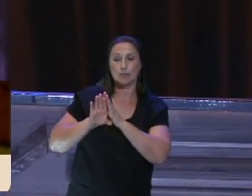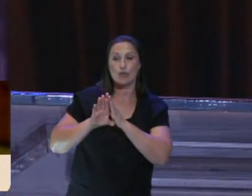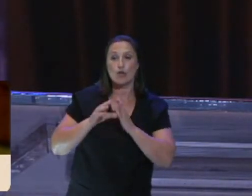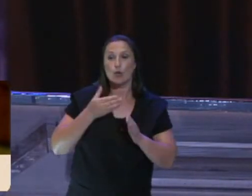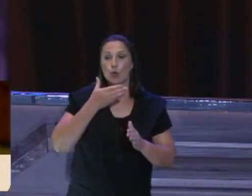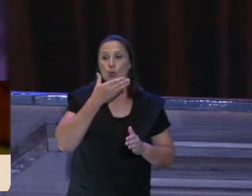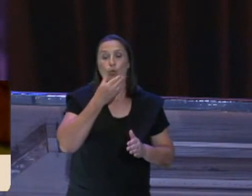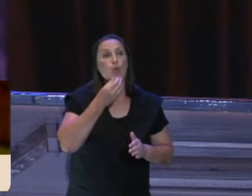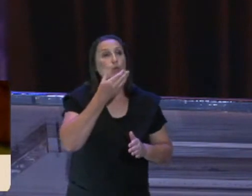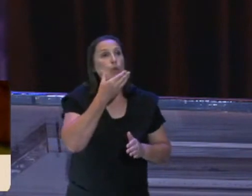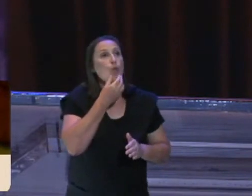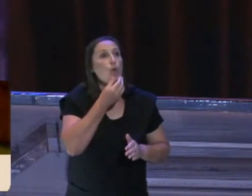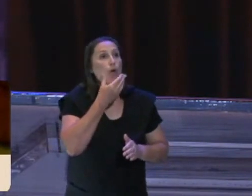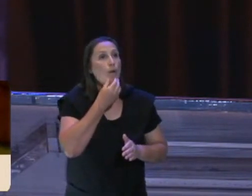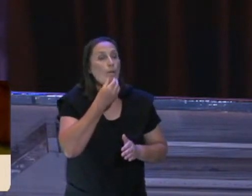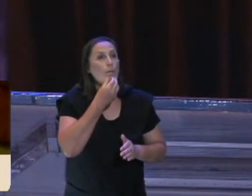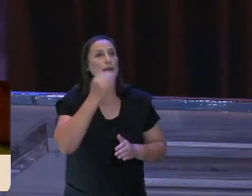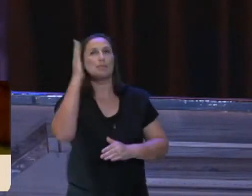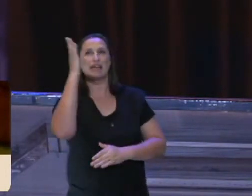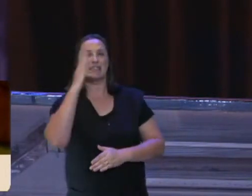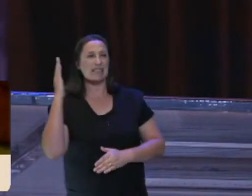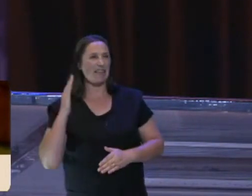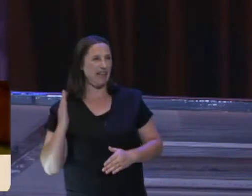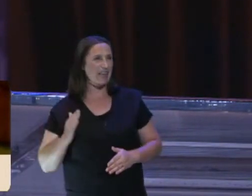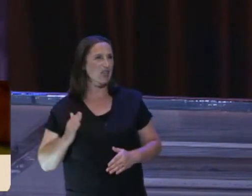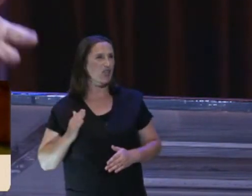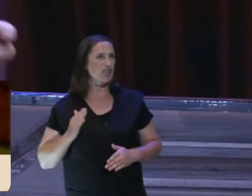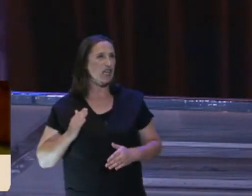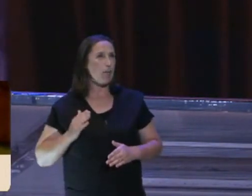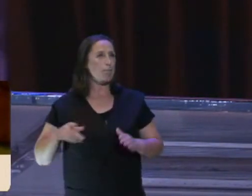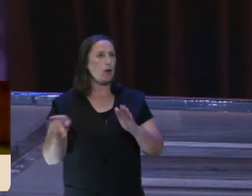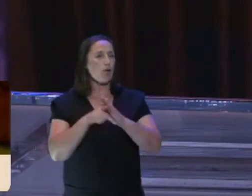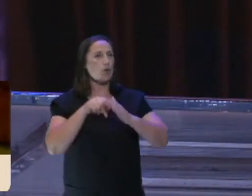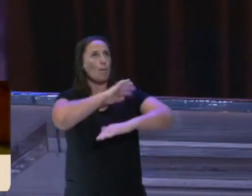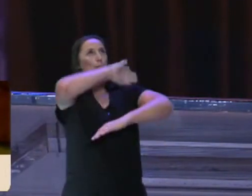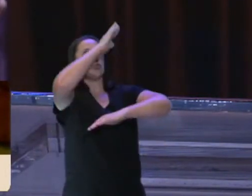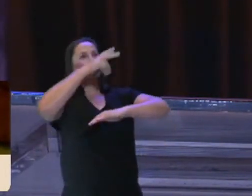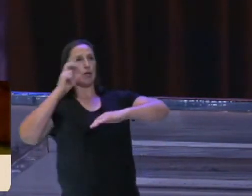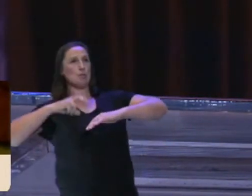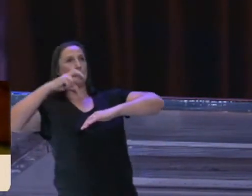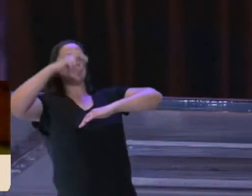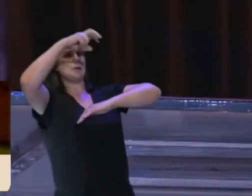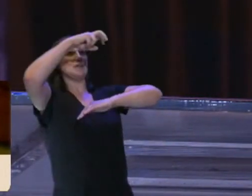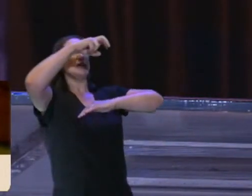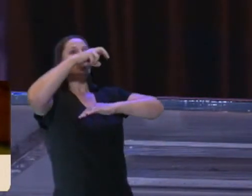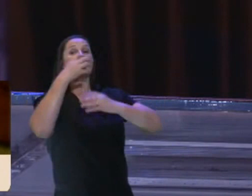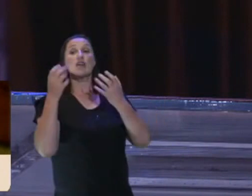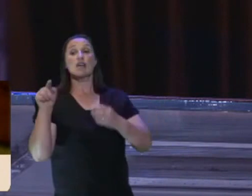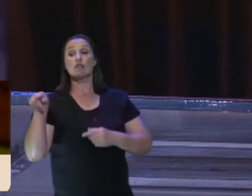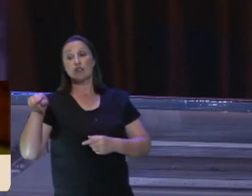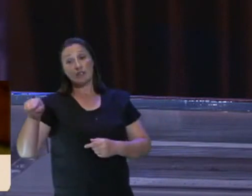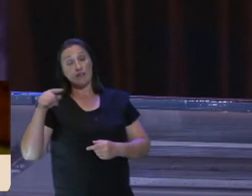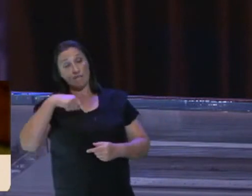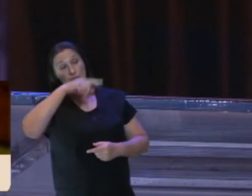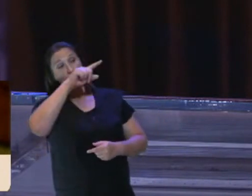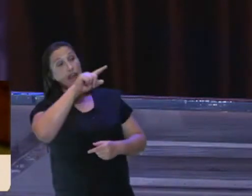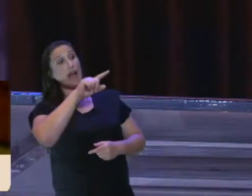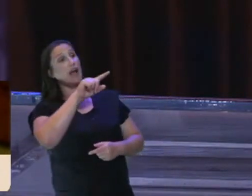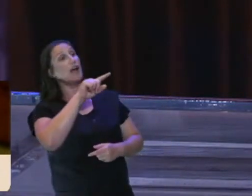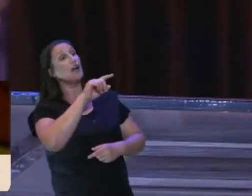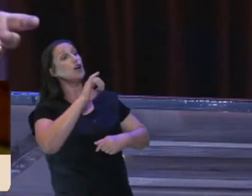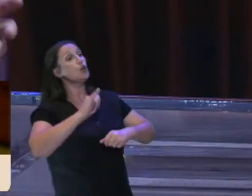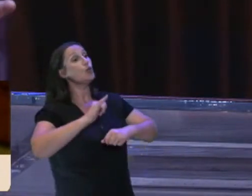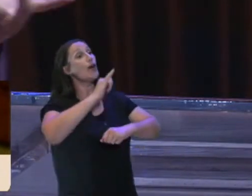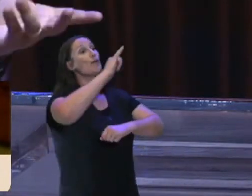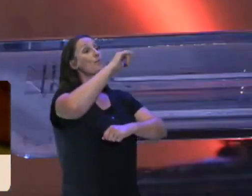alpinista brasileiro está chegando aqui no aeroporto, e eu quero que você vá lá no aeroporto dar uma Bíblia para ele. Ele dizia assim: